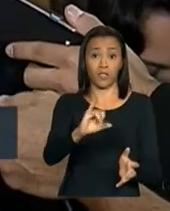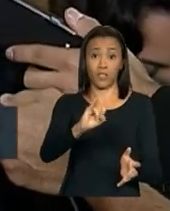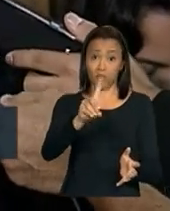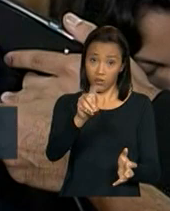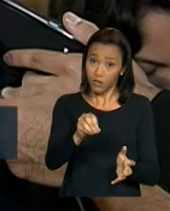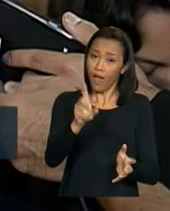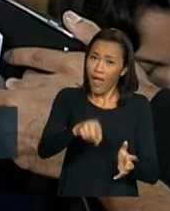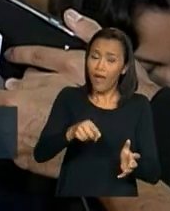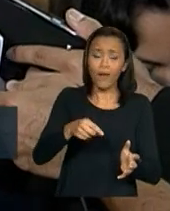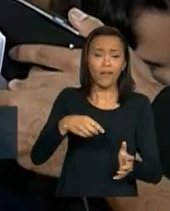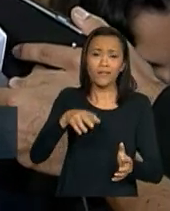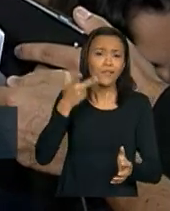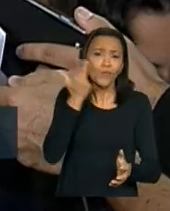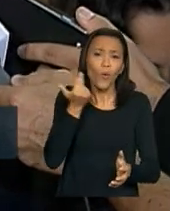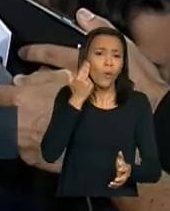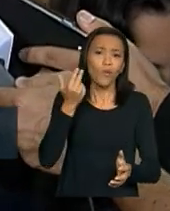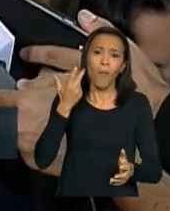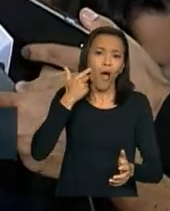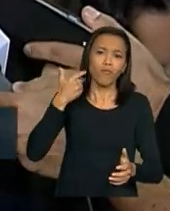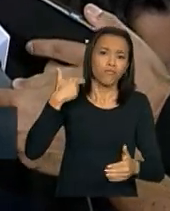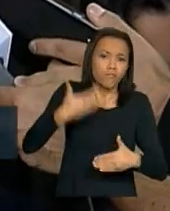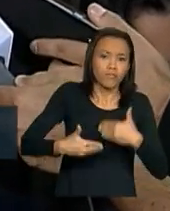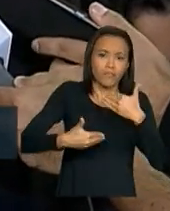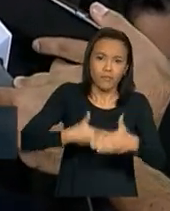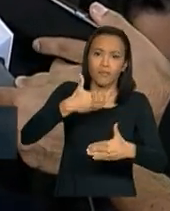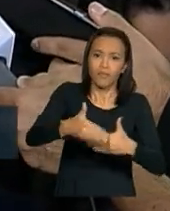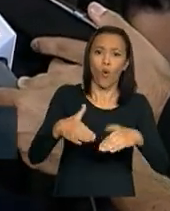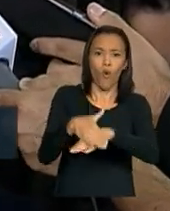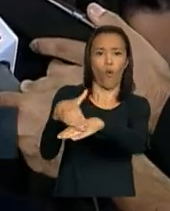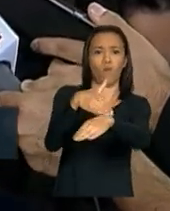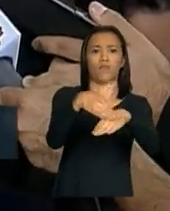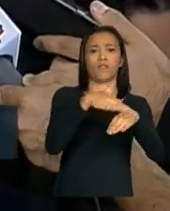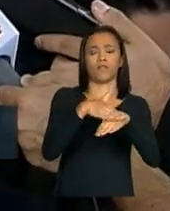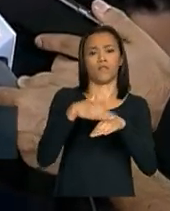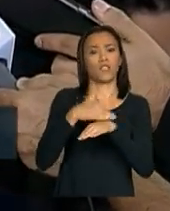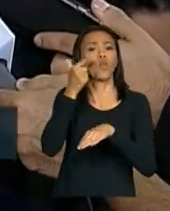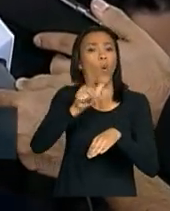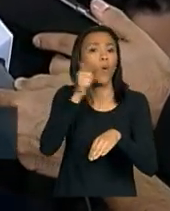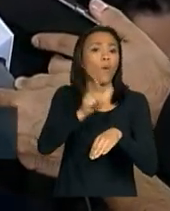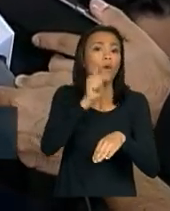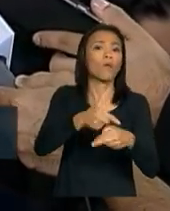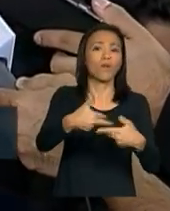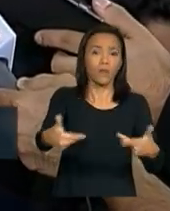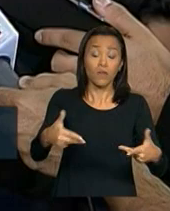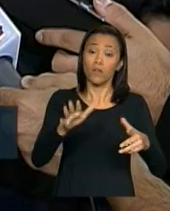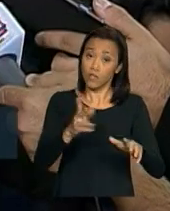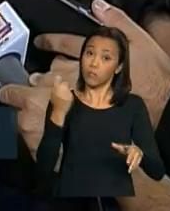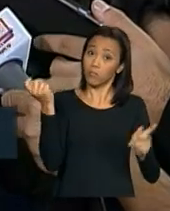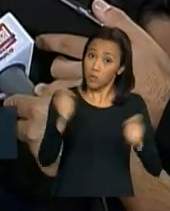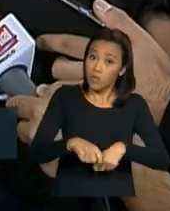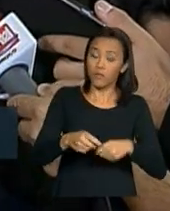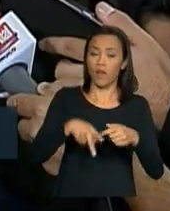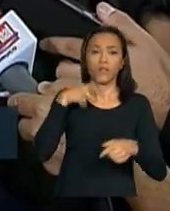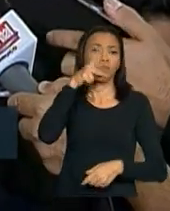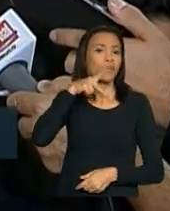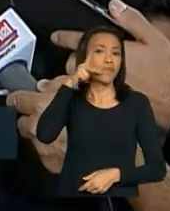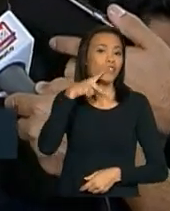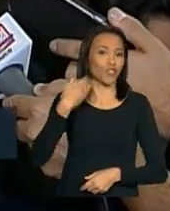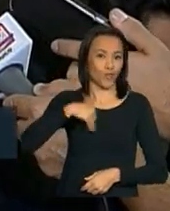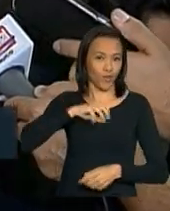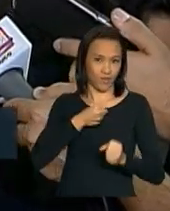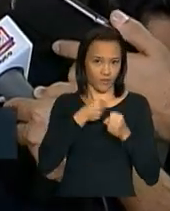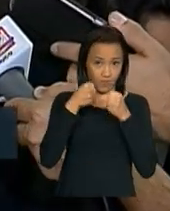construção dia a dia, né? Na medida em que a gente consiga pôr em prática as políticas públicas que nós